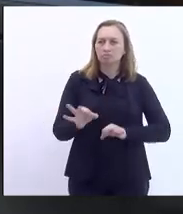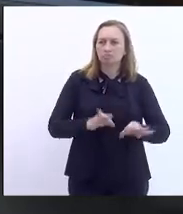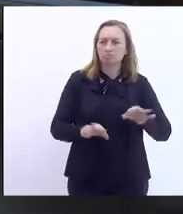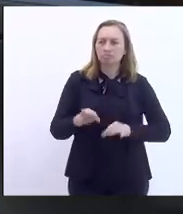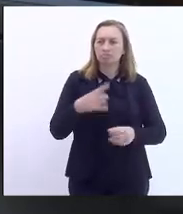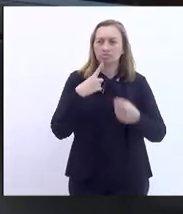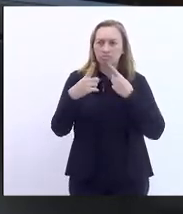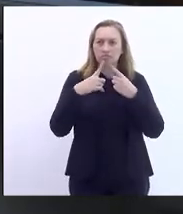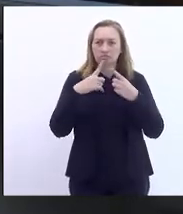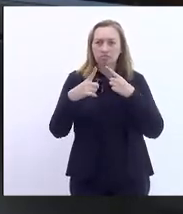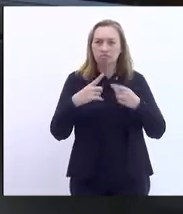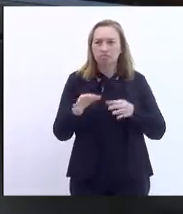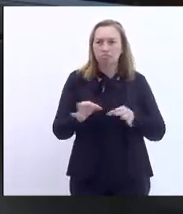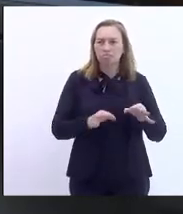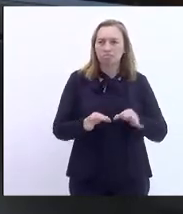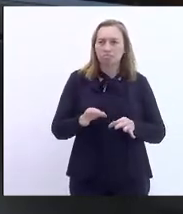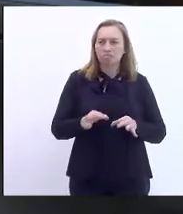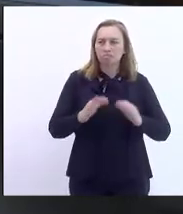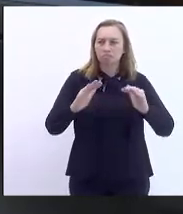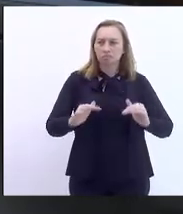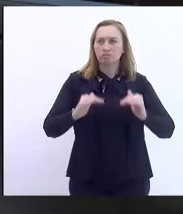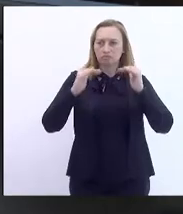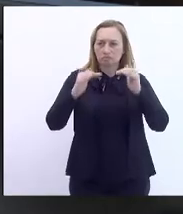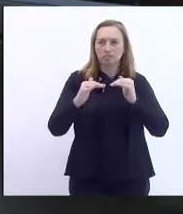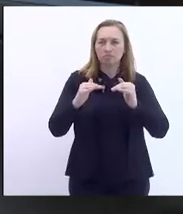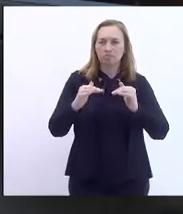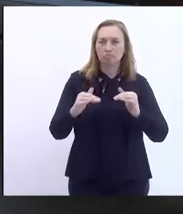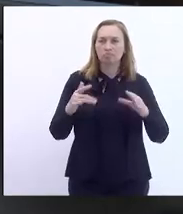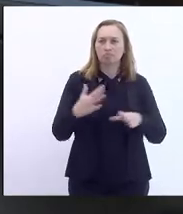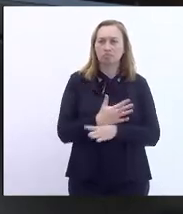para discutir o plano diretor da cidade